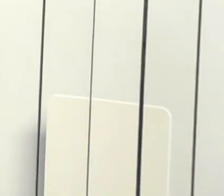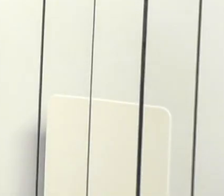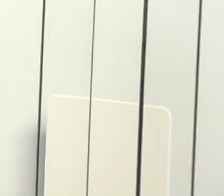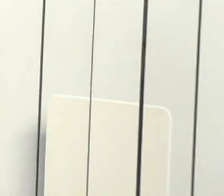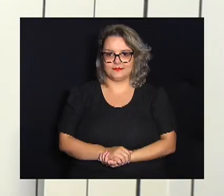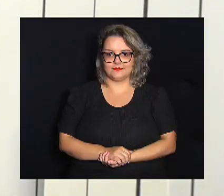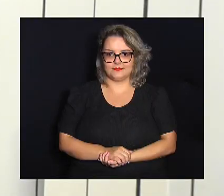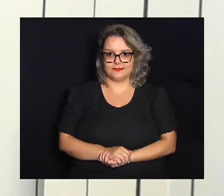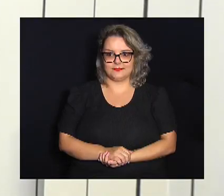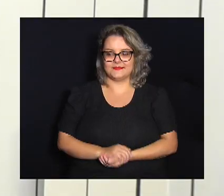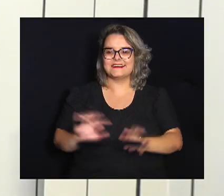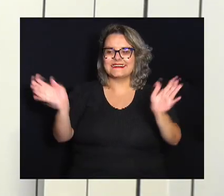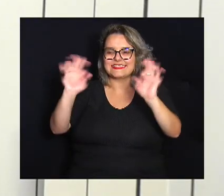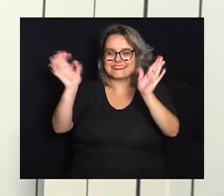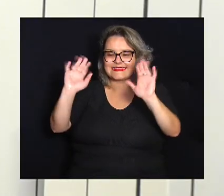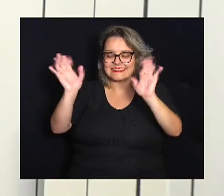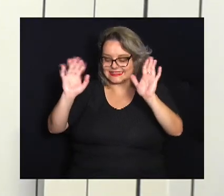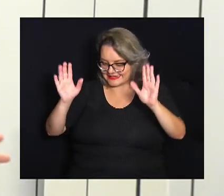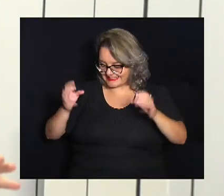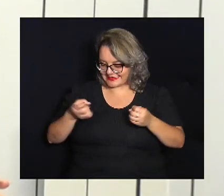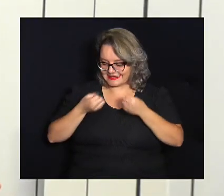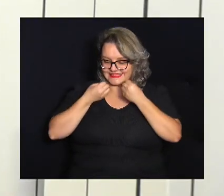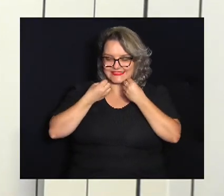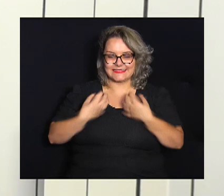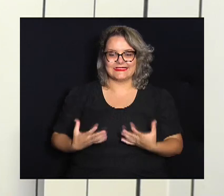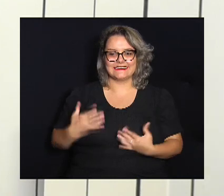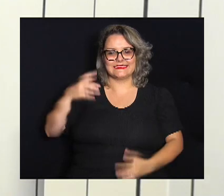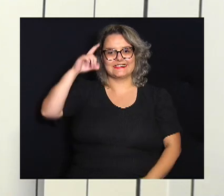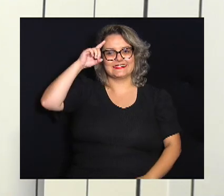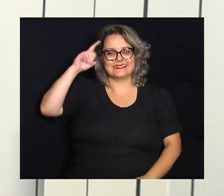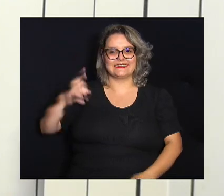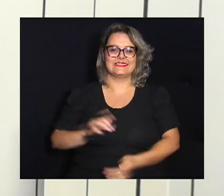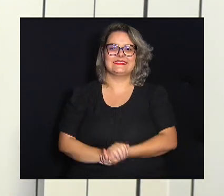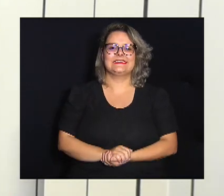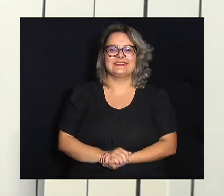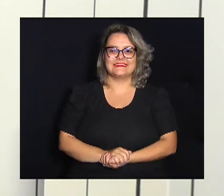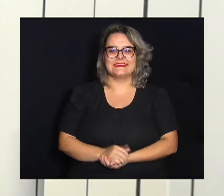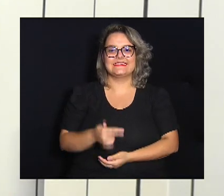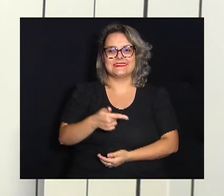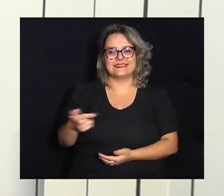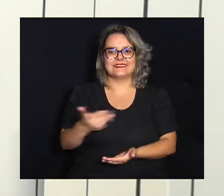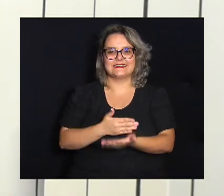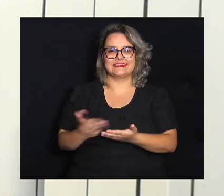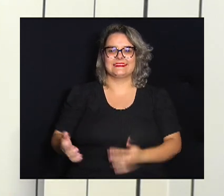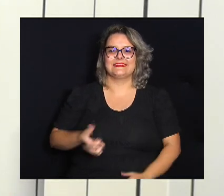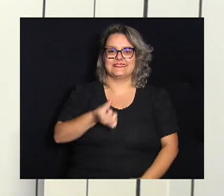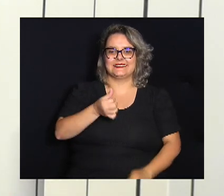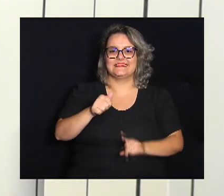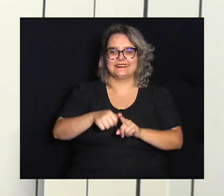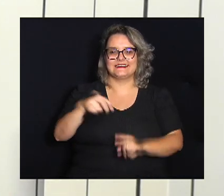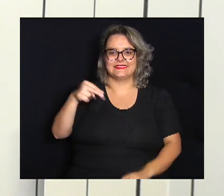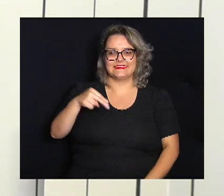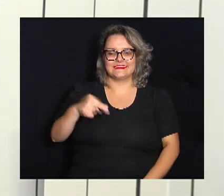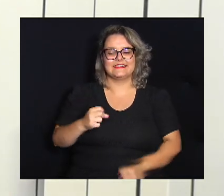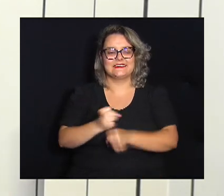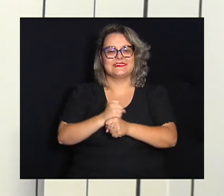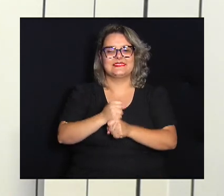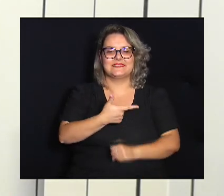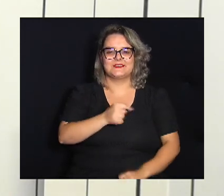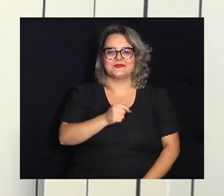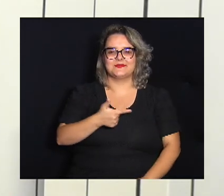Olá, seja bem-vinda, seja bem-vindo. Semana começando, segunda-feira, 6 de novembro de